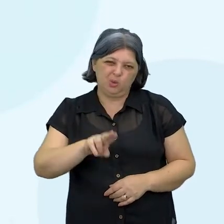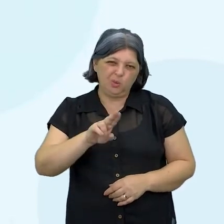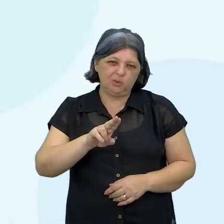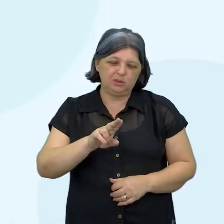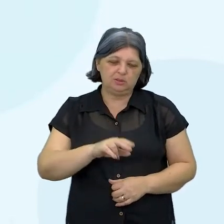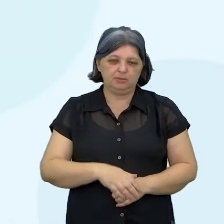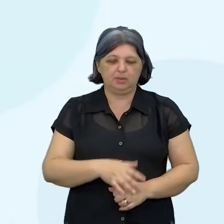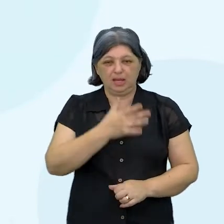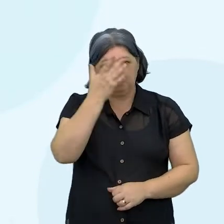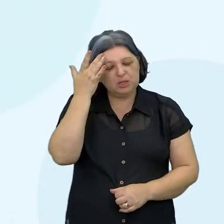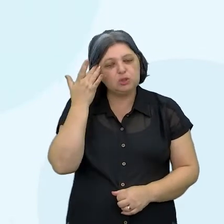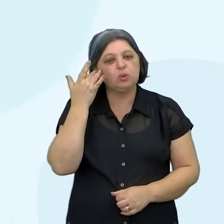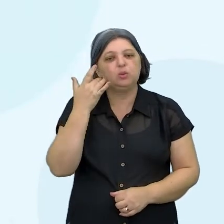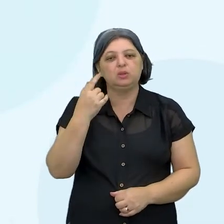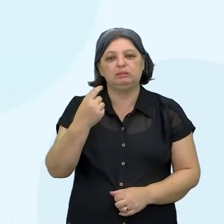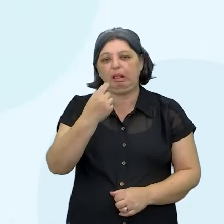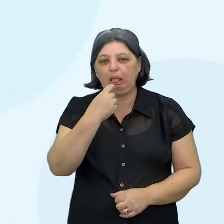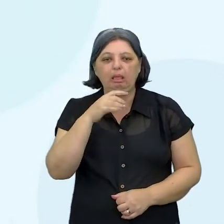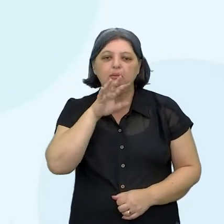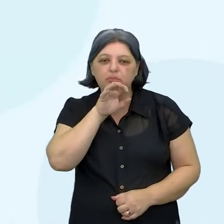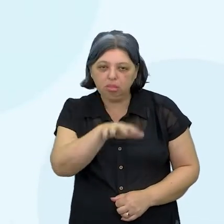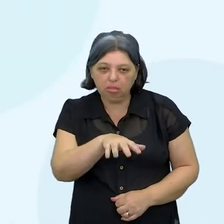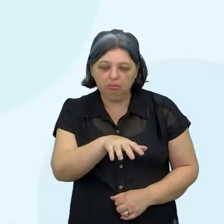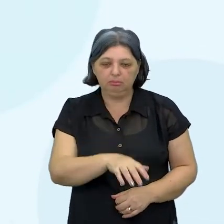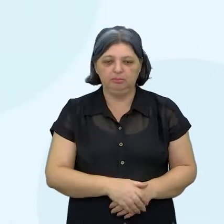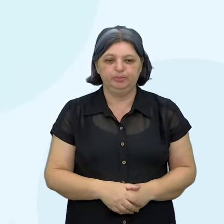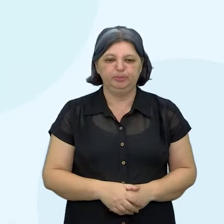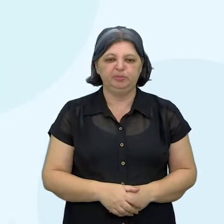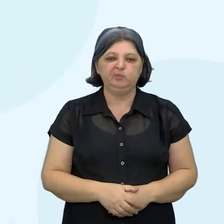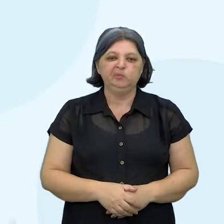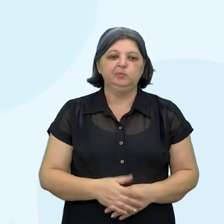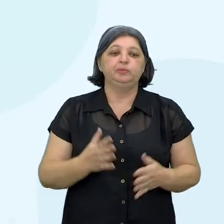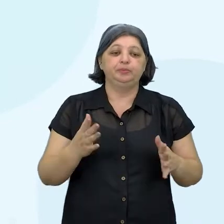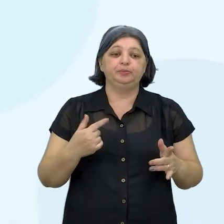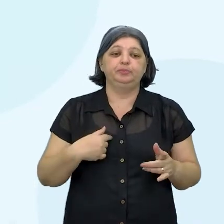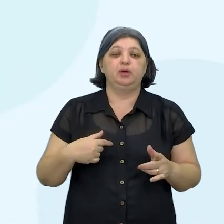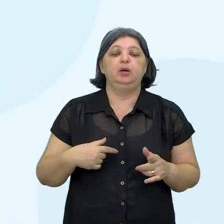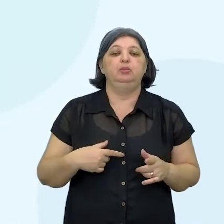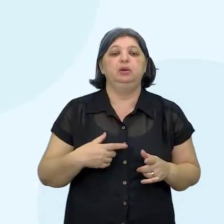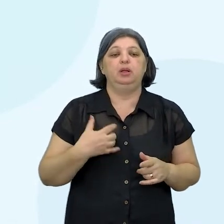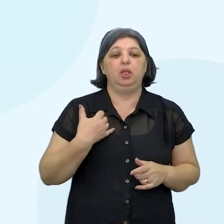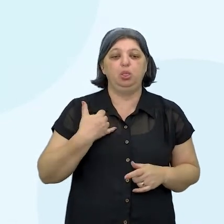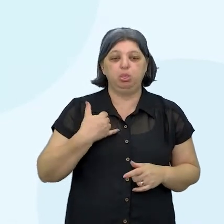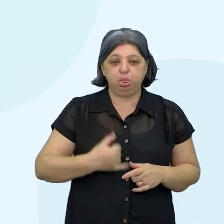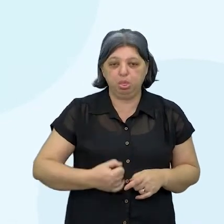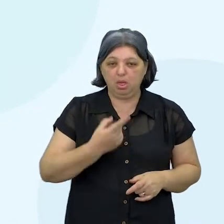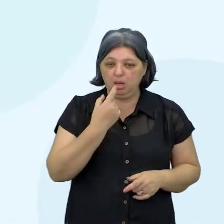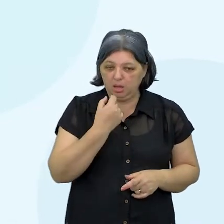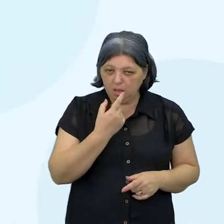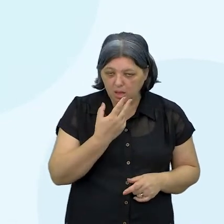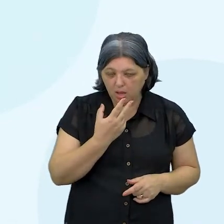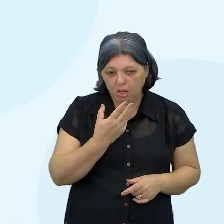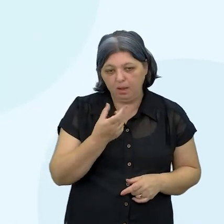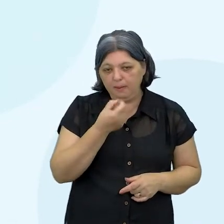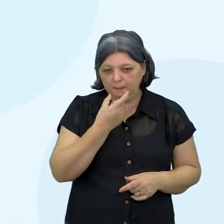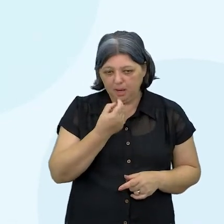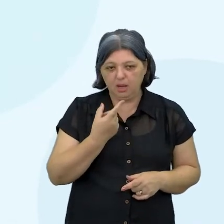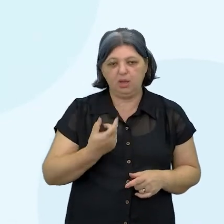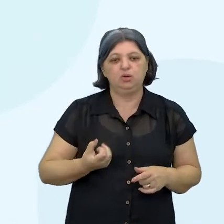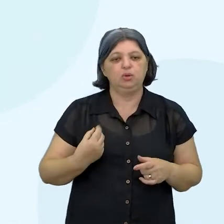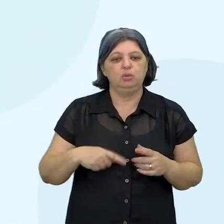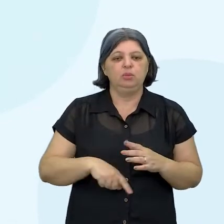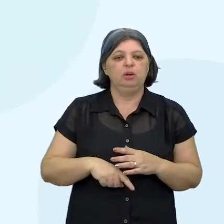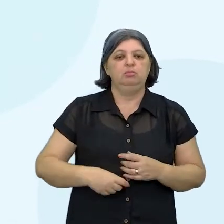bulimia, são pessoas que induzem o vômito. Mas se você acaba utilizando laxante, diurético ou cargas absurdas